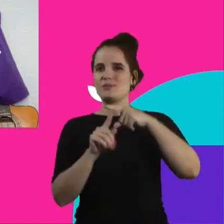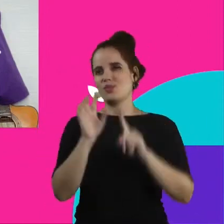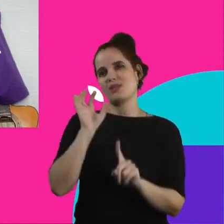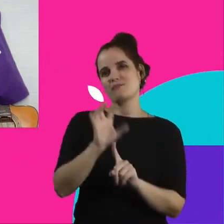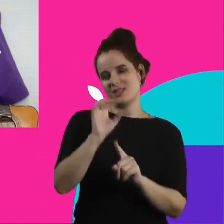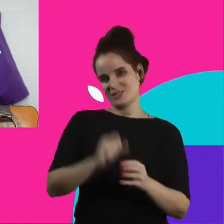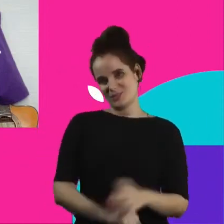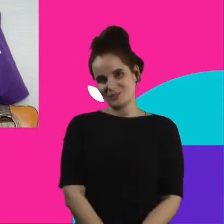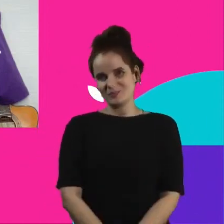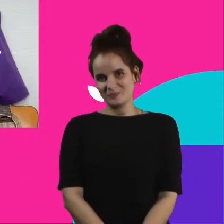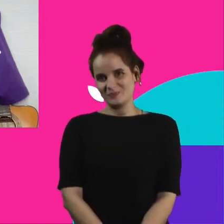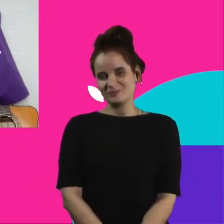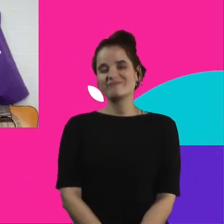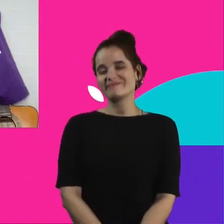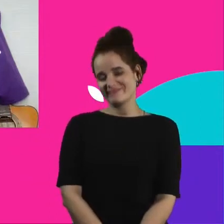tem.